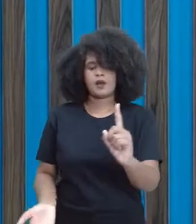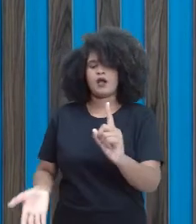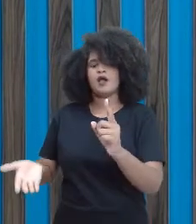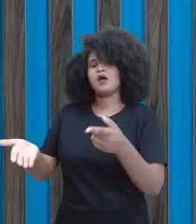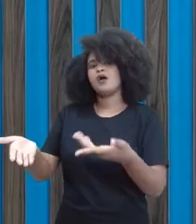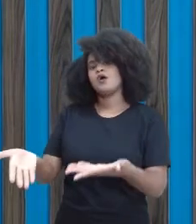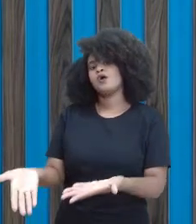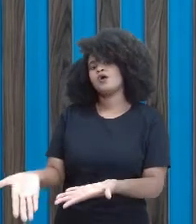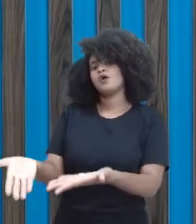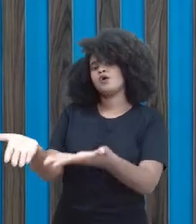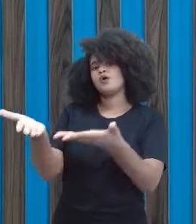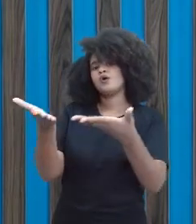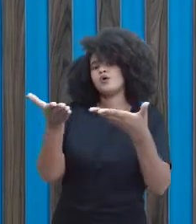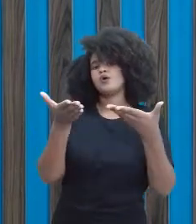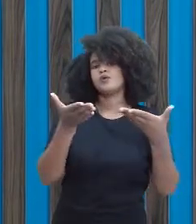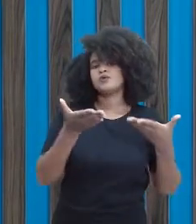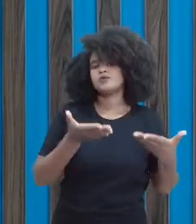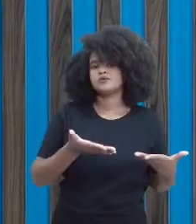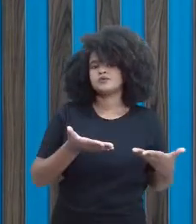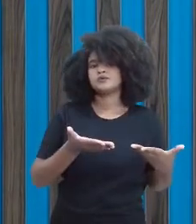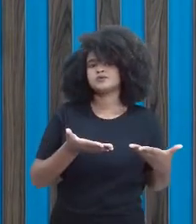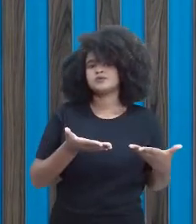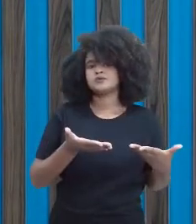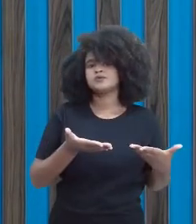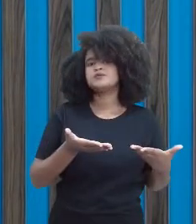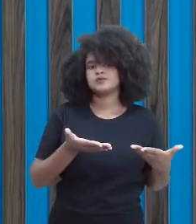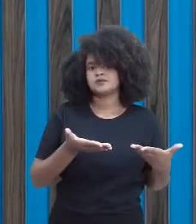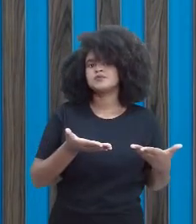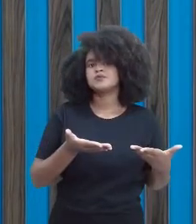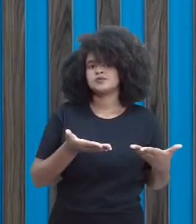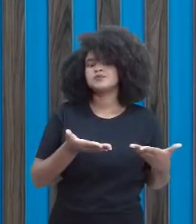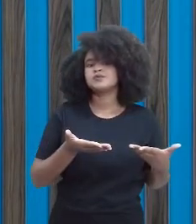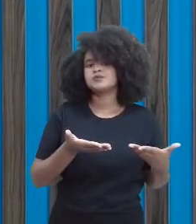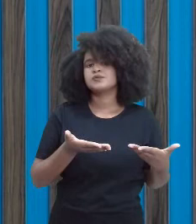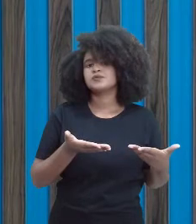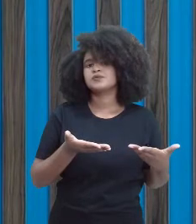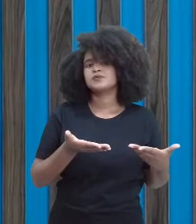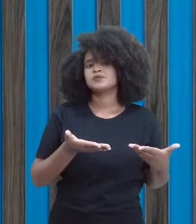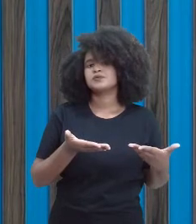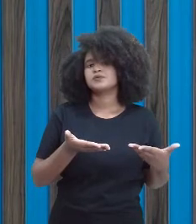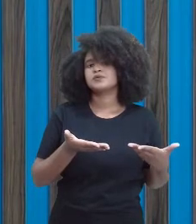né? To be assistant discipline, ou seja, para ser